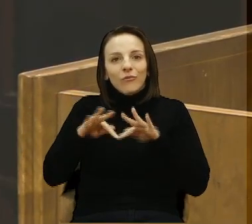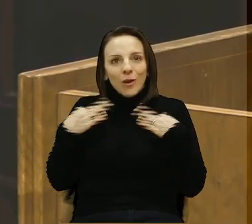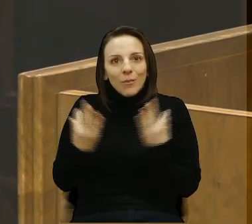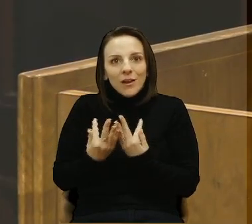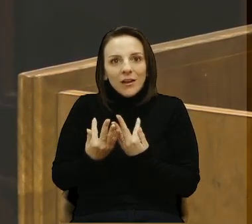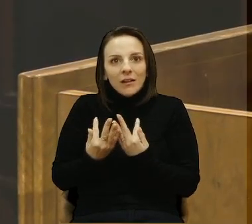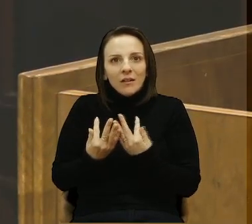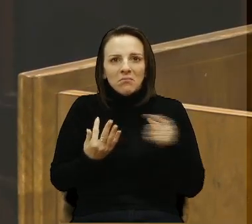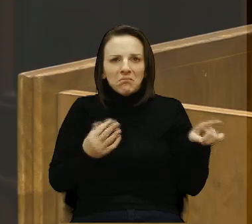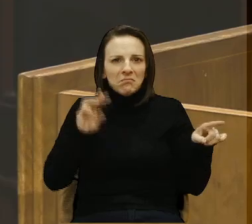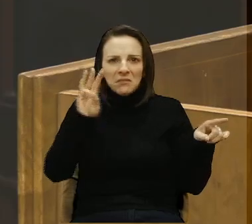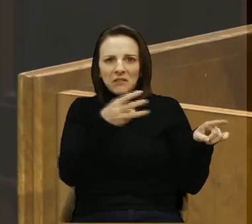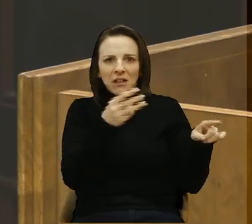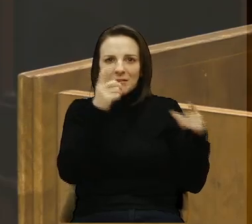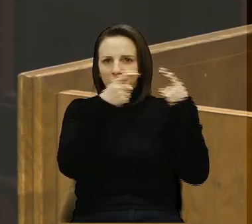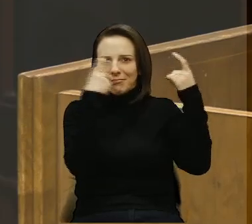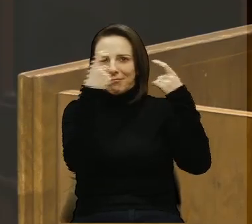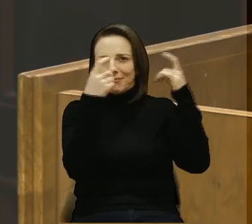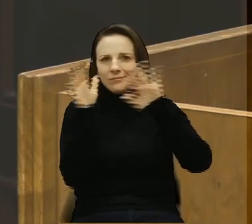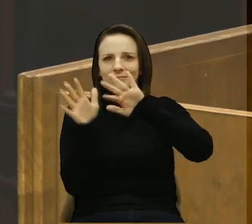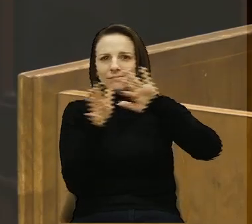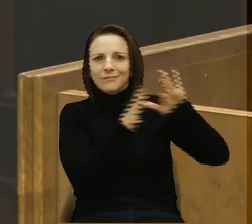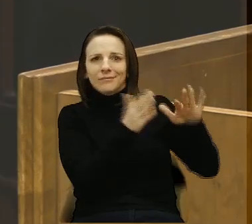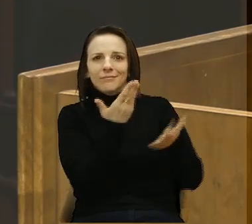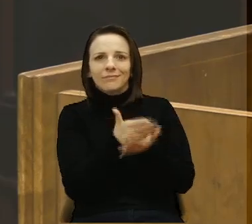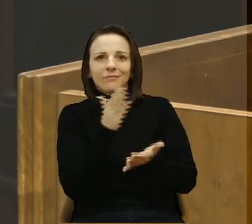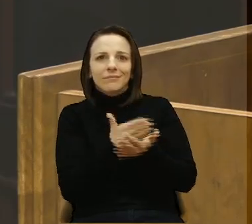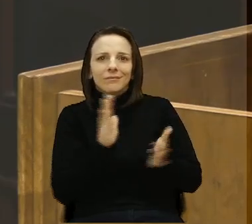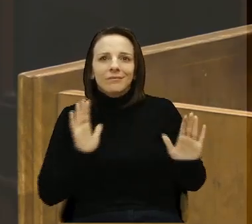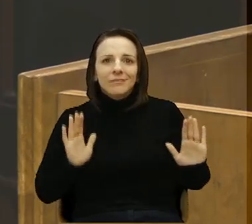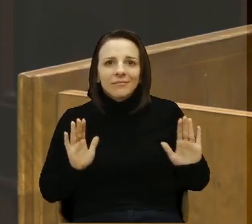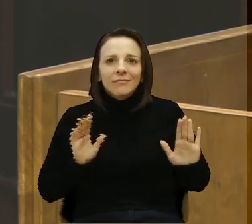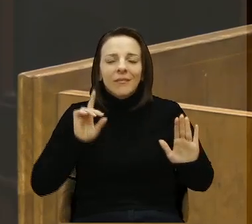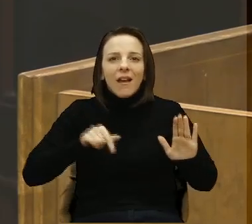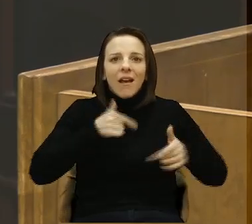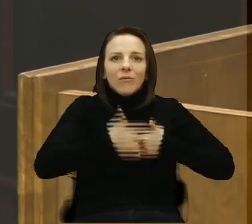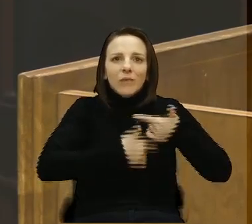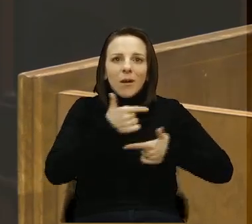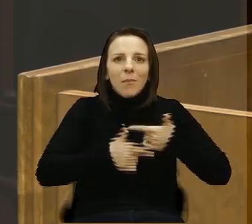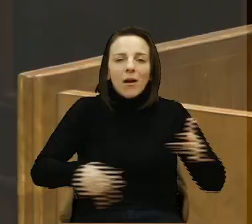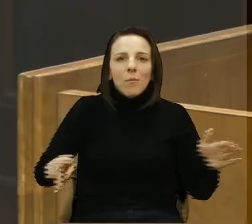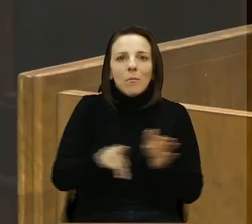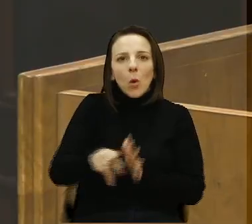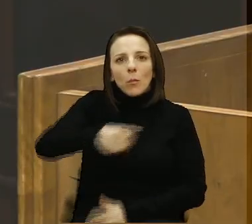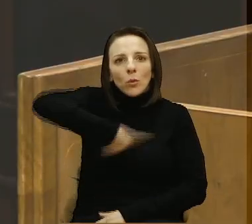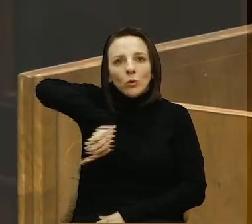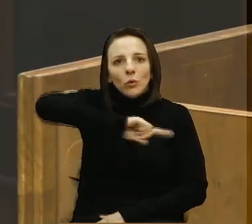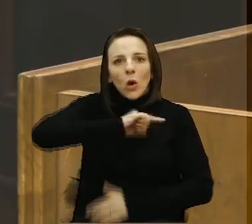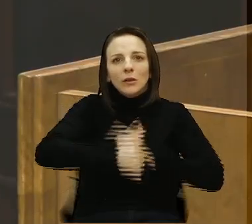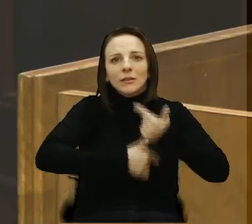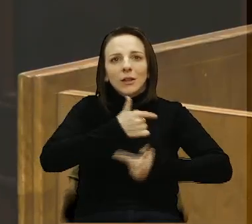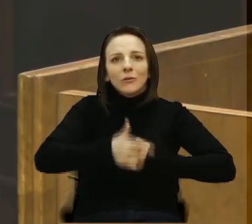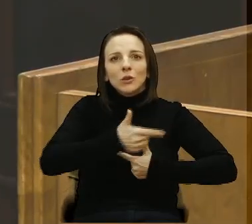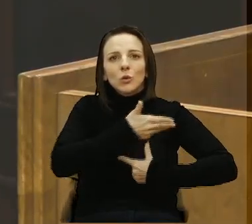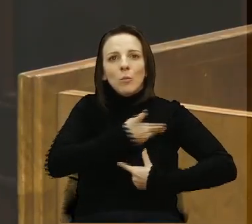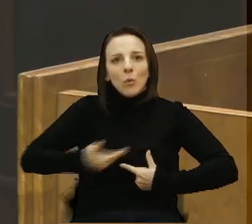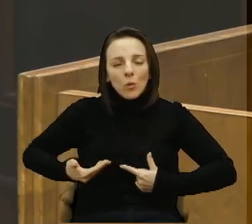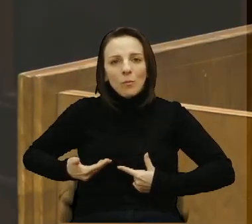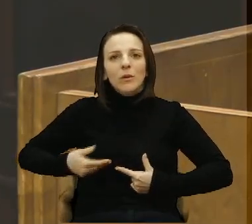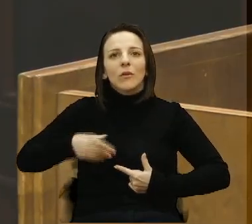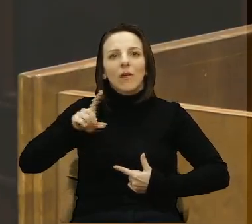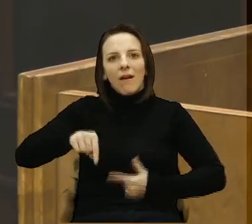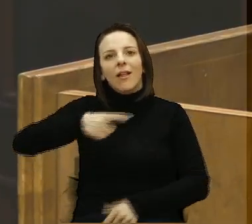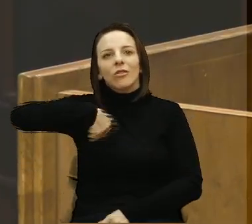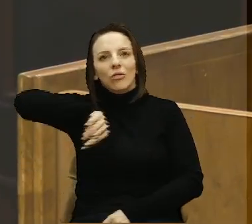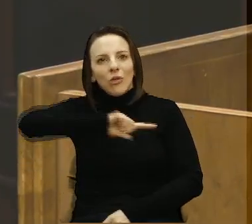não se preocupa, isso é um dever do serviço público. Então é um dever nosso, é o que nós estamos fazendo, facilitar a